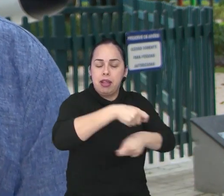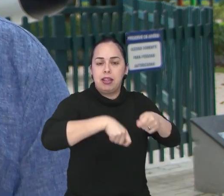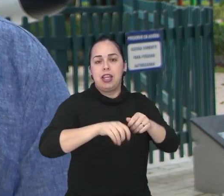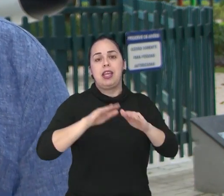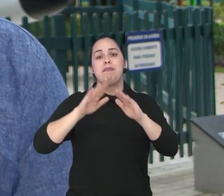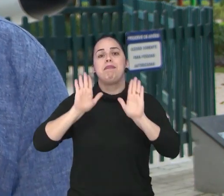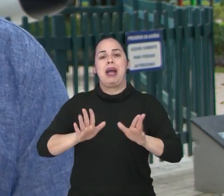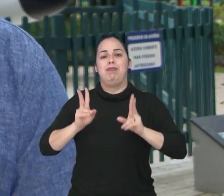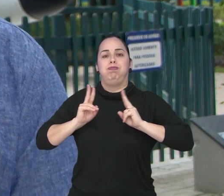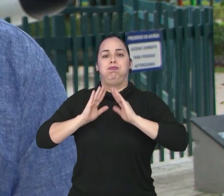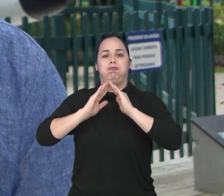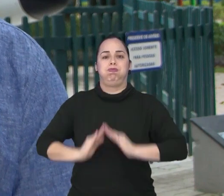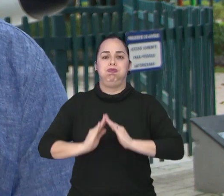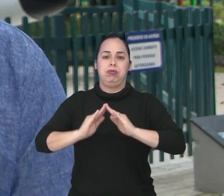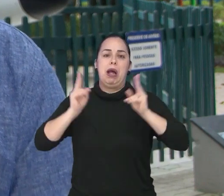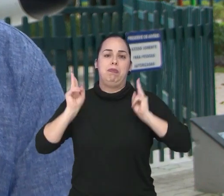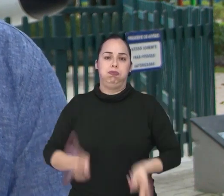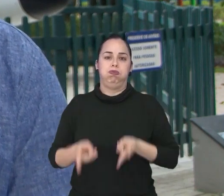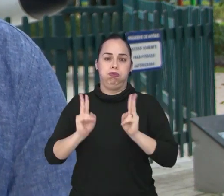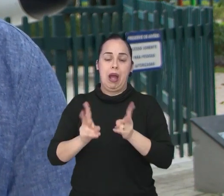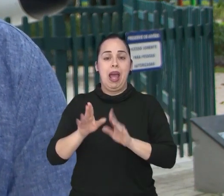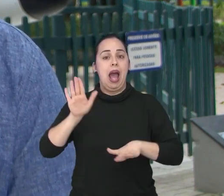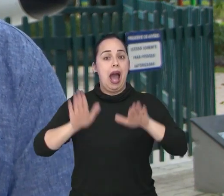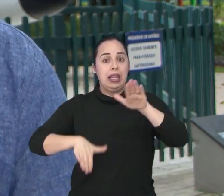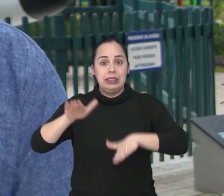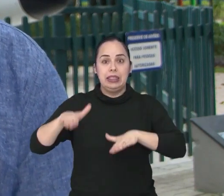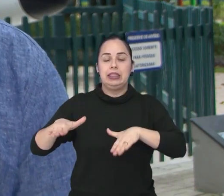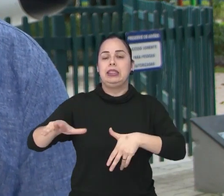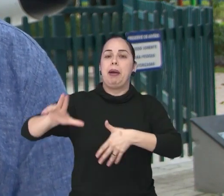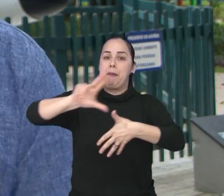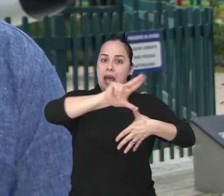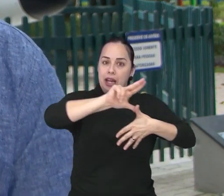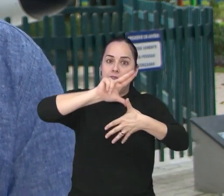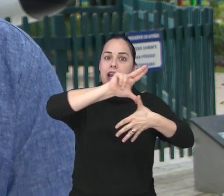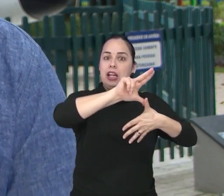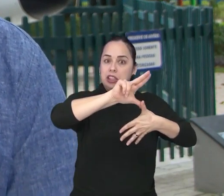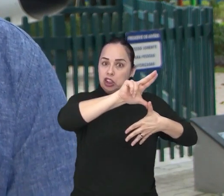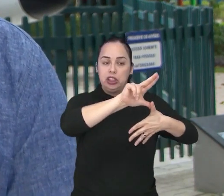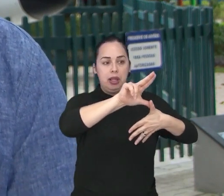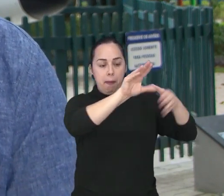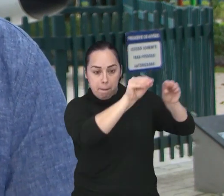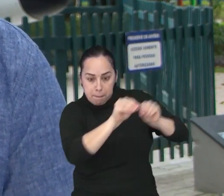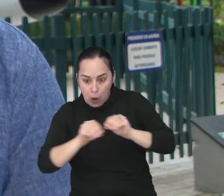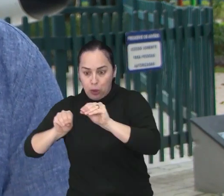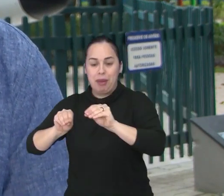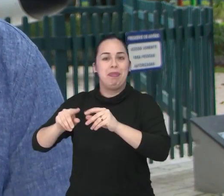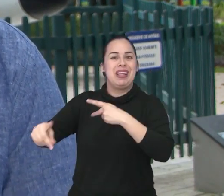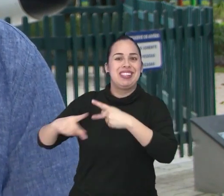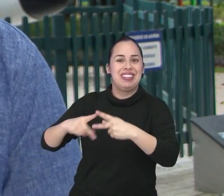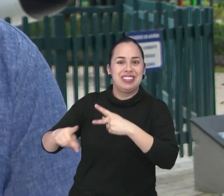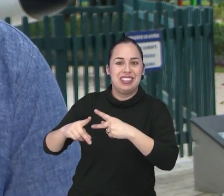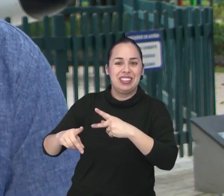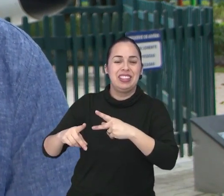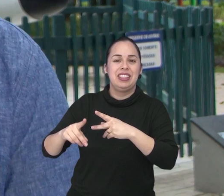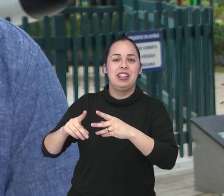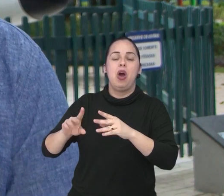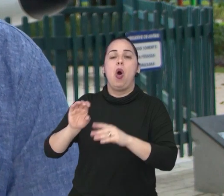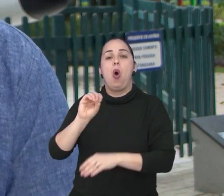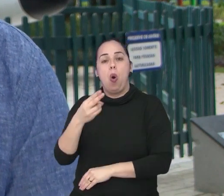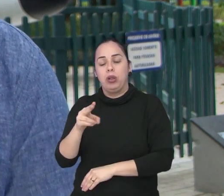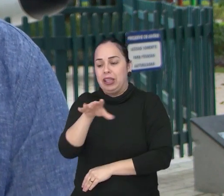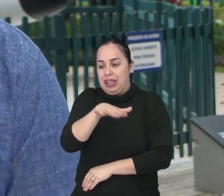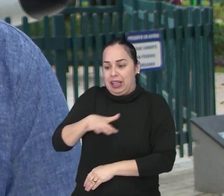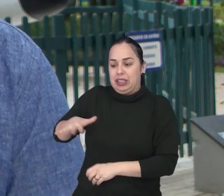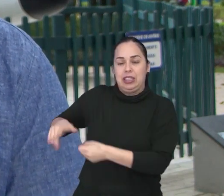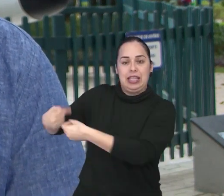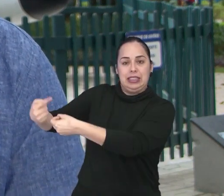eles acabam ficando. Então eles podem vir de vários pontos do Brasil, até da América Latina, e eles se estabelecem em São José ou nas regiões, nas